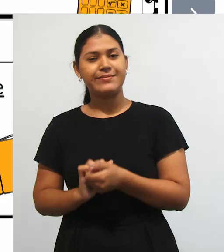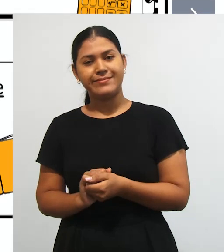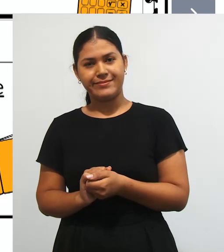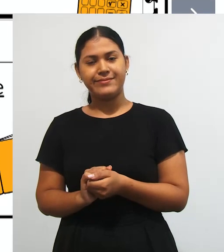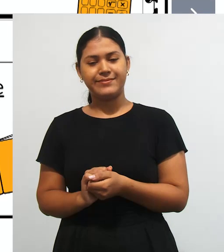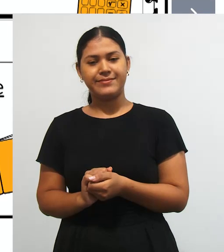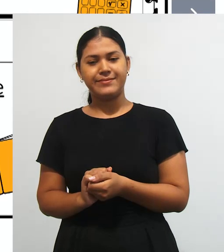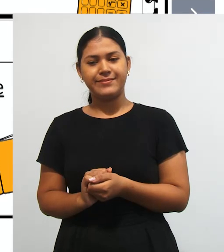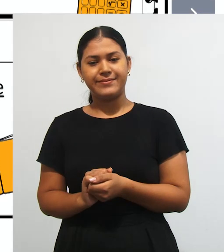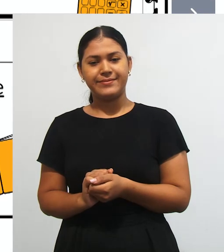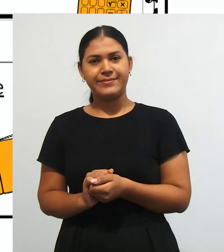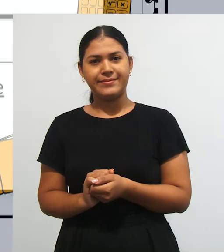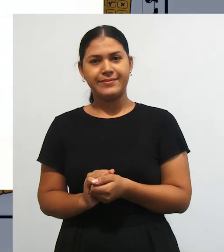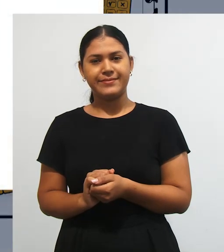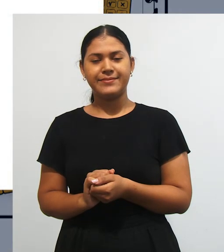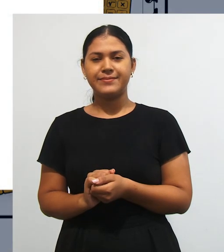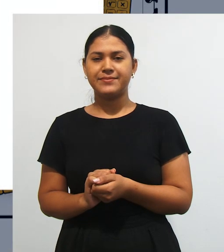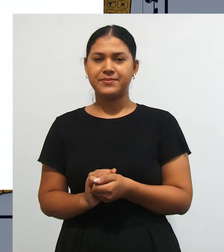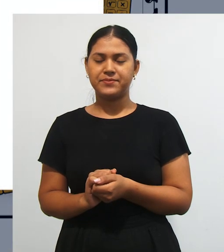Opa!